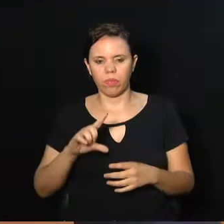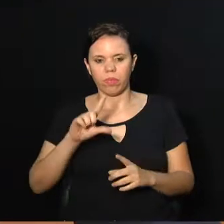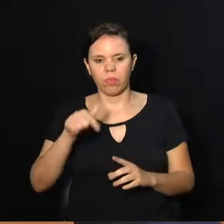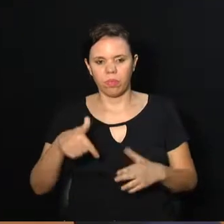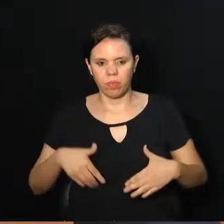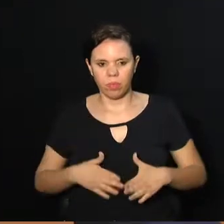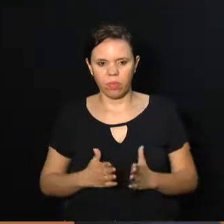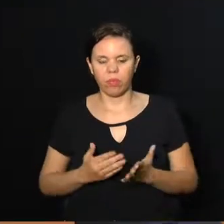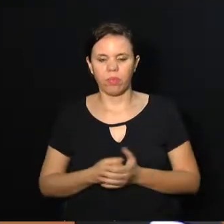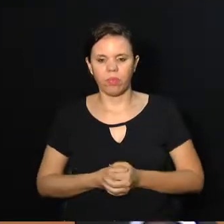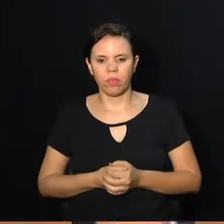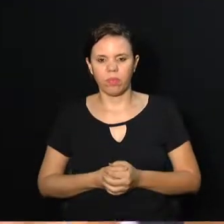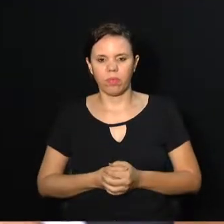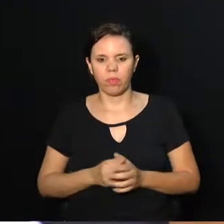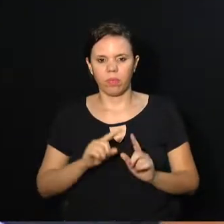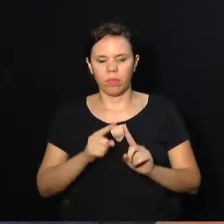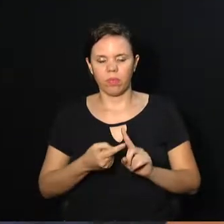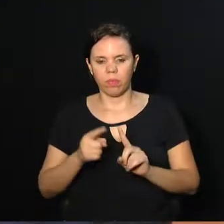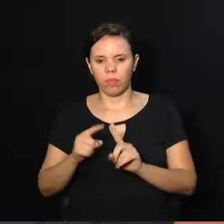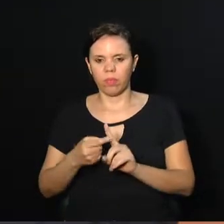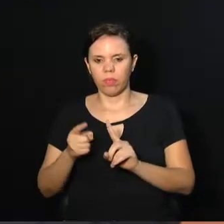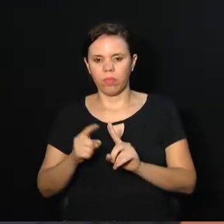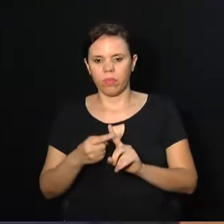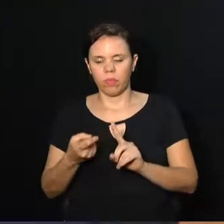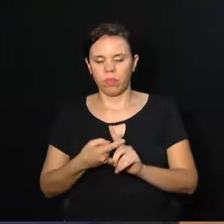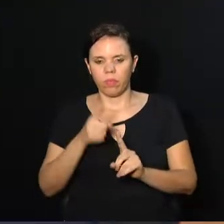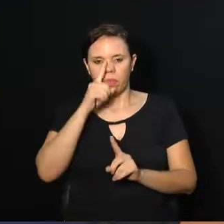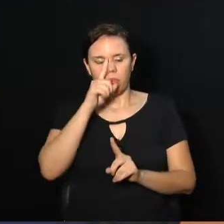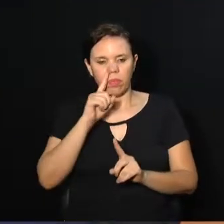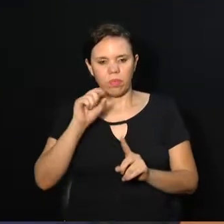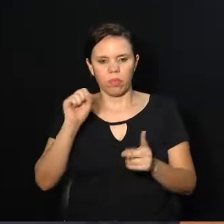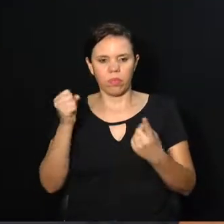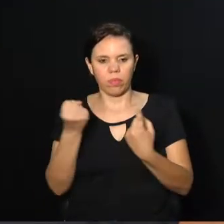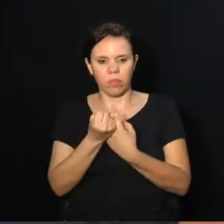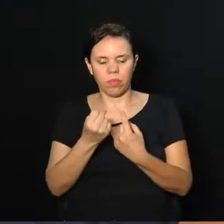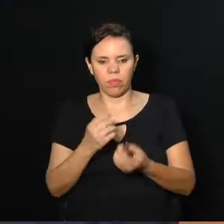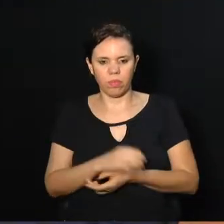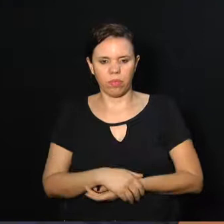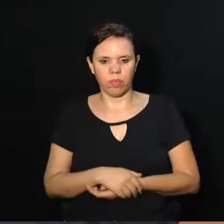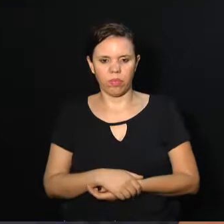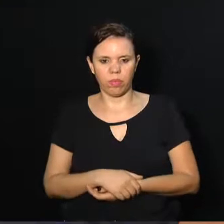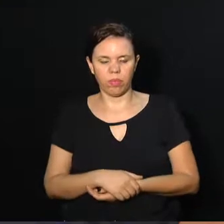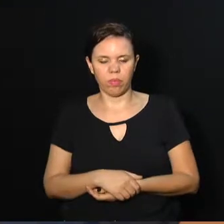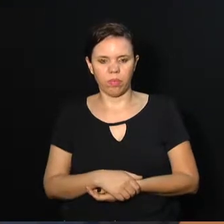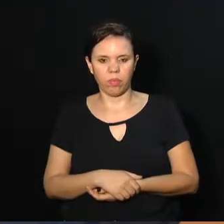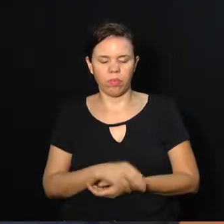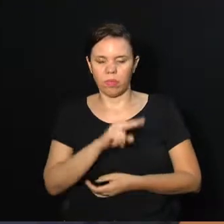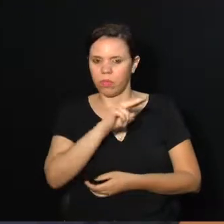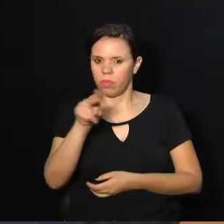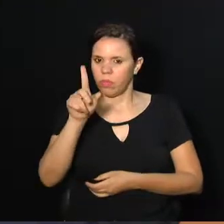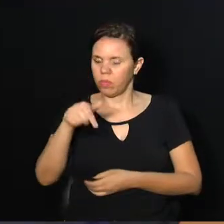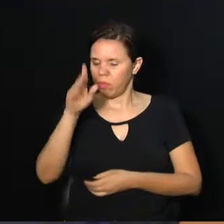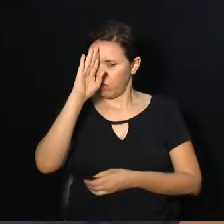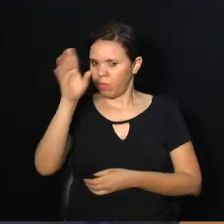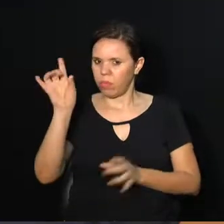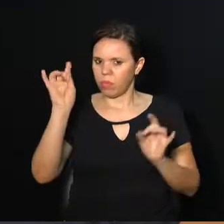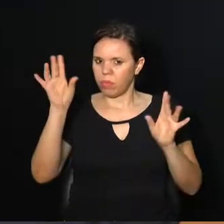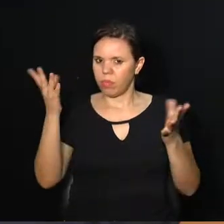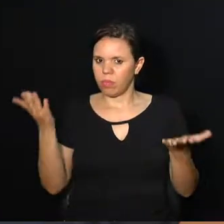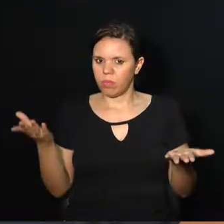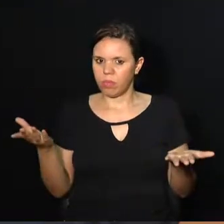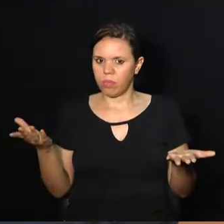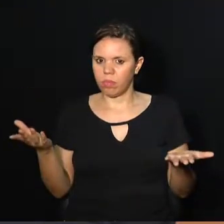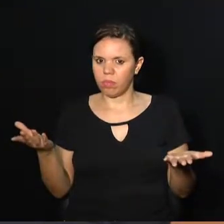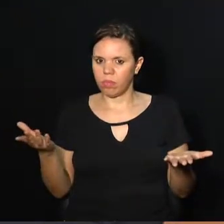né, das gestantes, vulnerabilidade social, acho que o nome já diz tudo, né? Vulnerabilidade, ela